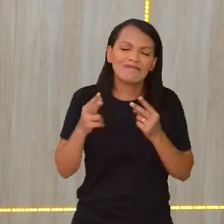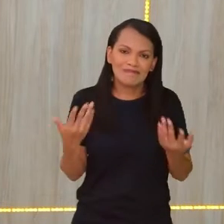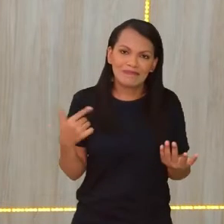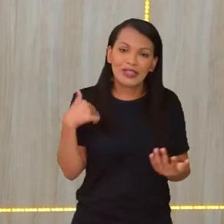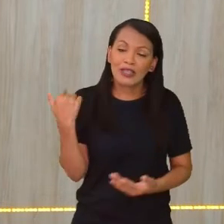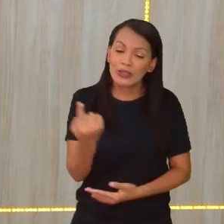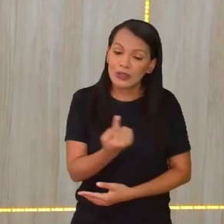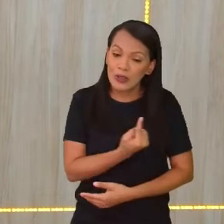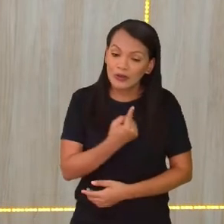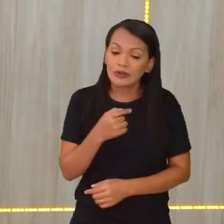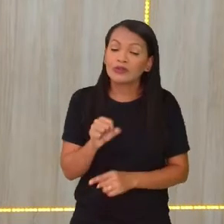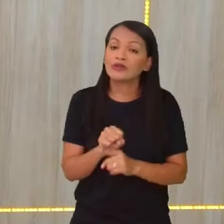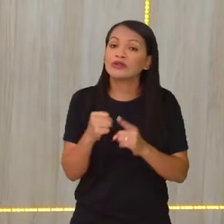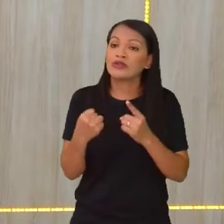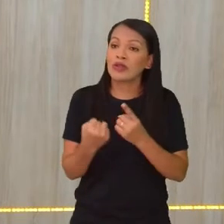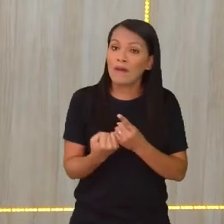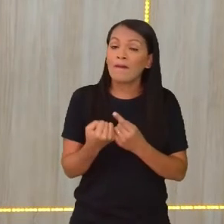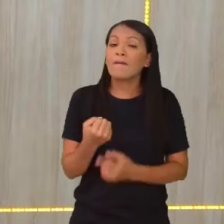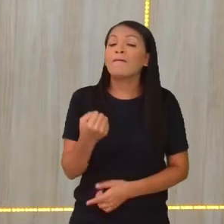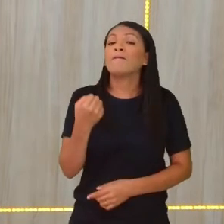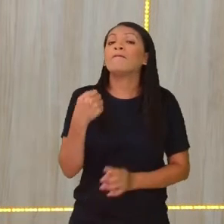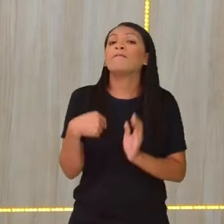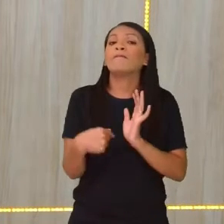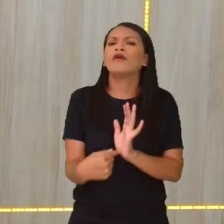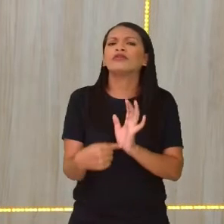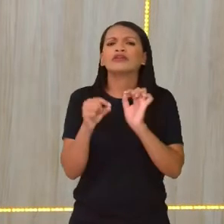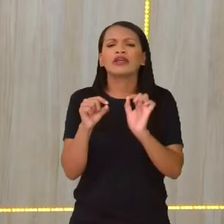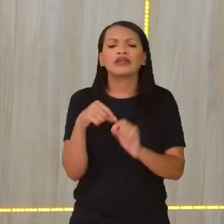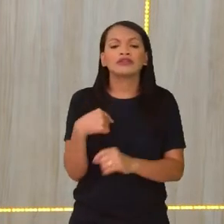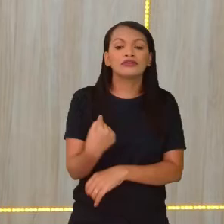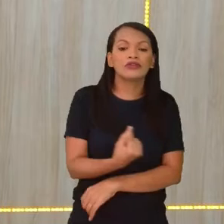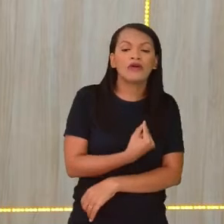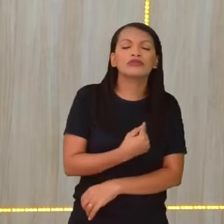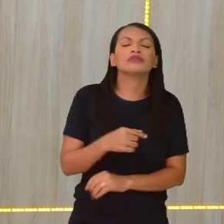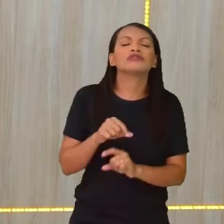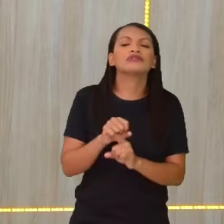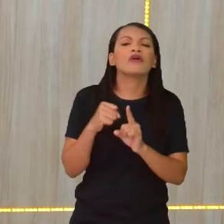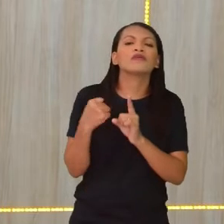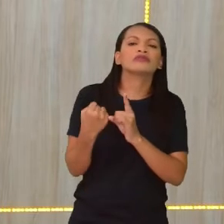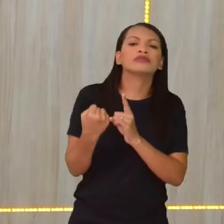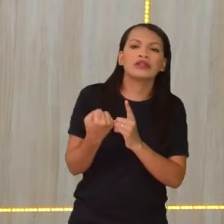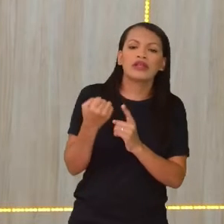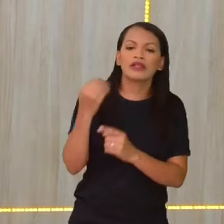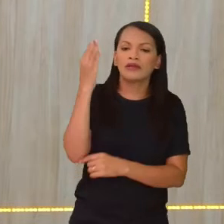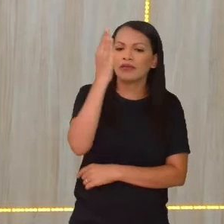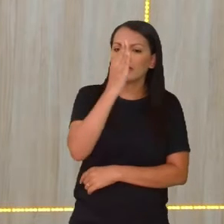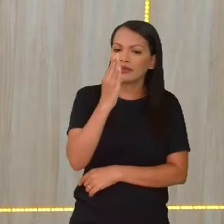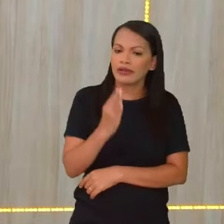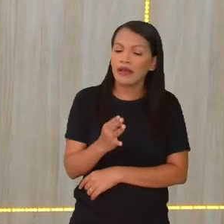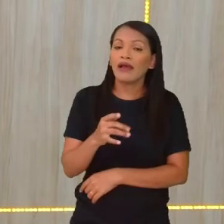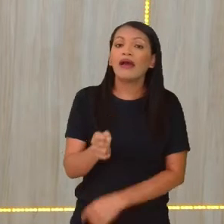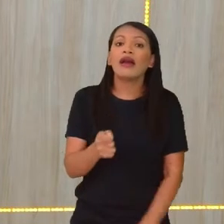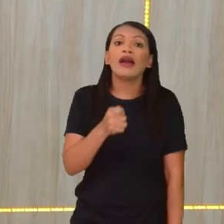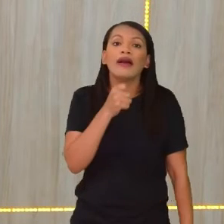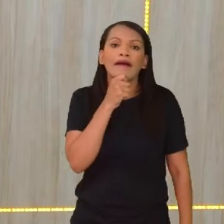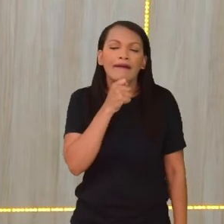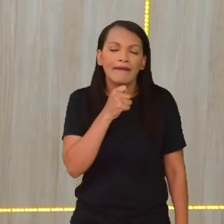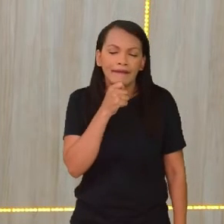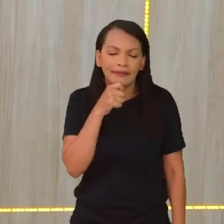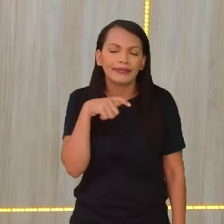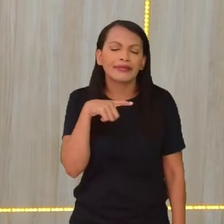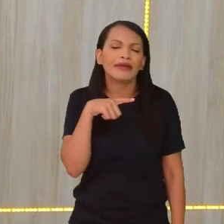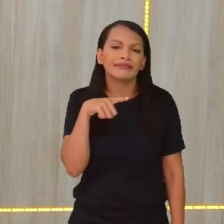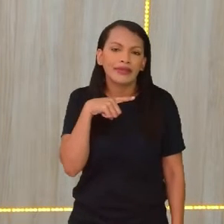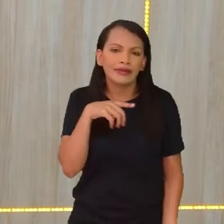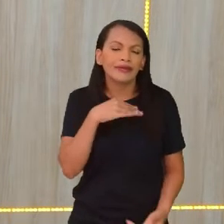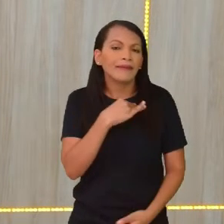nossa sociedade, o que mostra que a nossa sociedade brasileira, infelizmente, ainda não superou essa chaga, né,